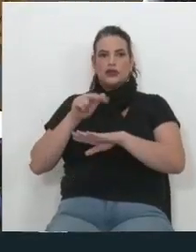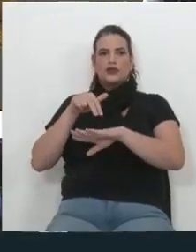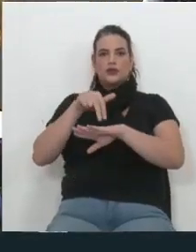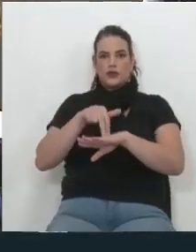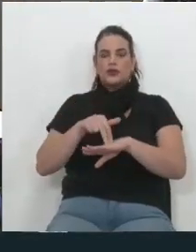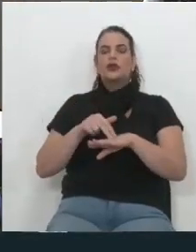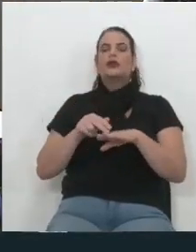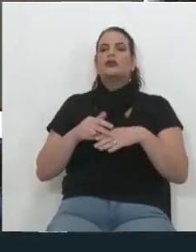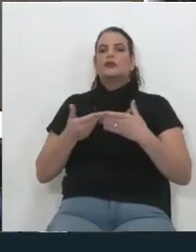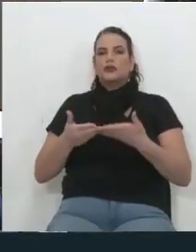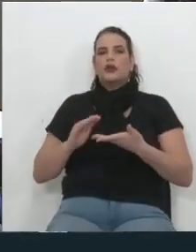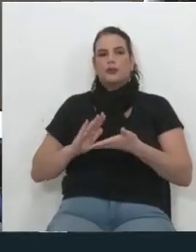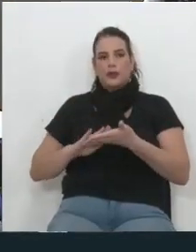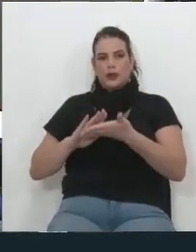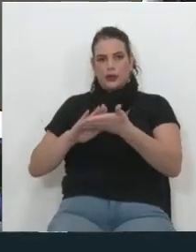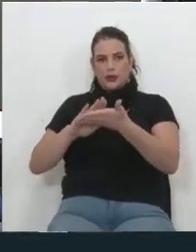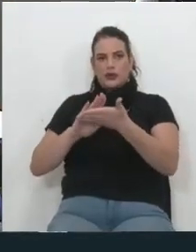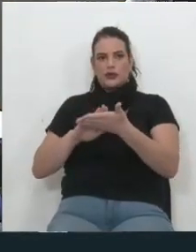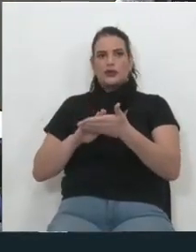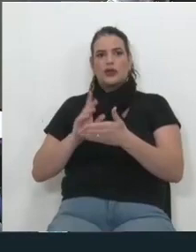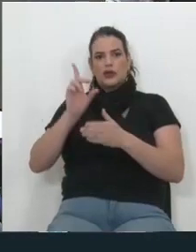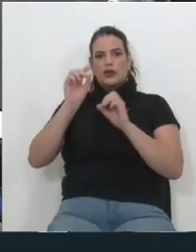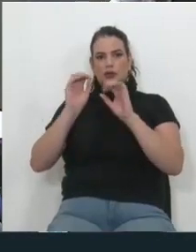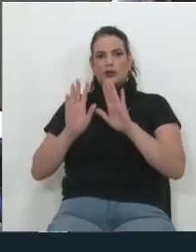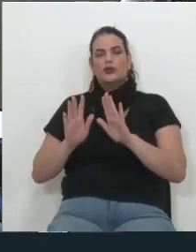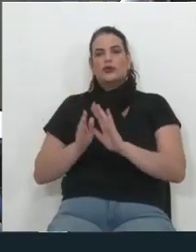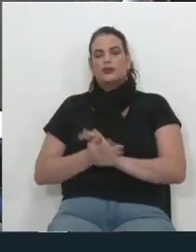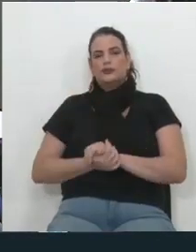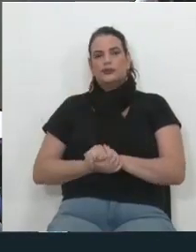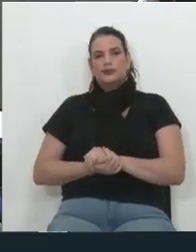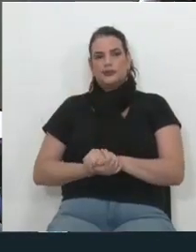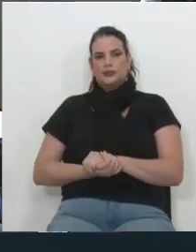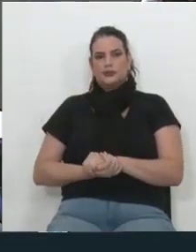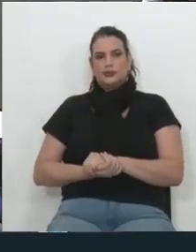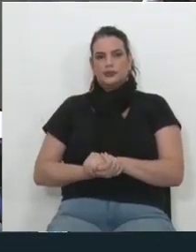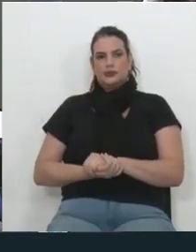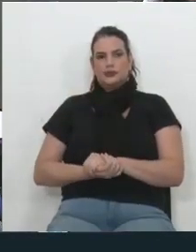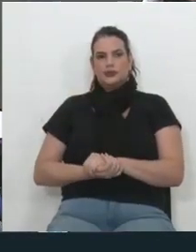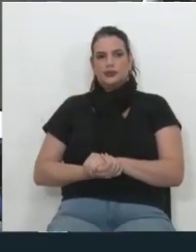casa, parabéns, que Deus continue iluminando o caminho de Vossa Excelência.